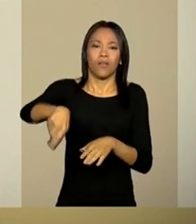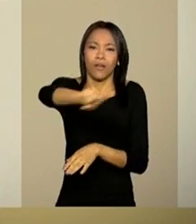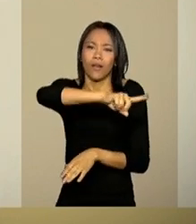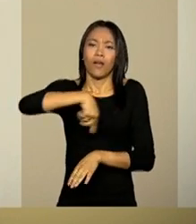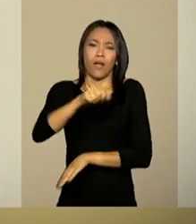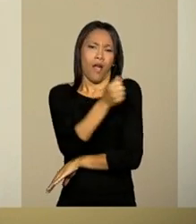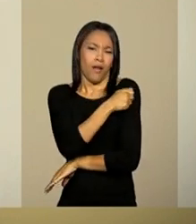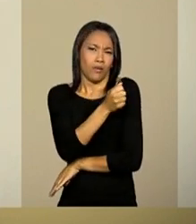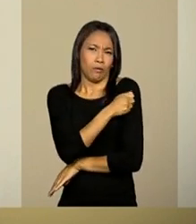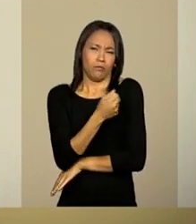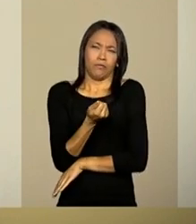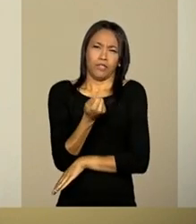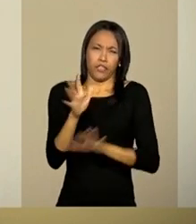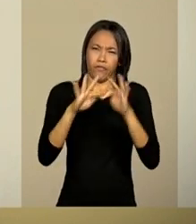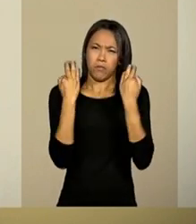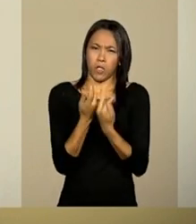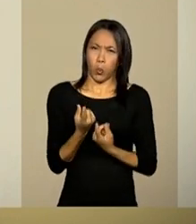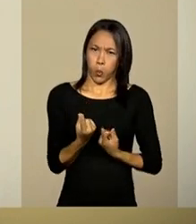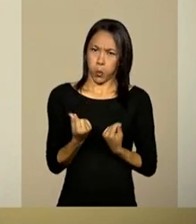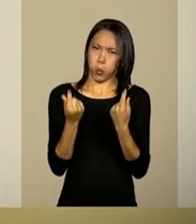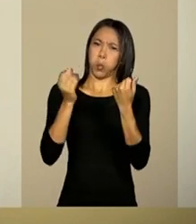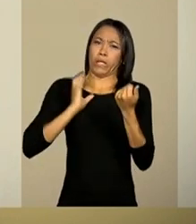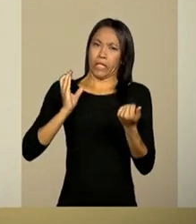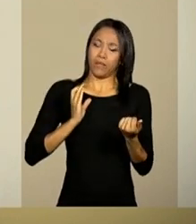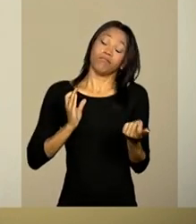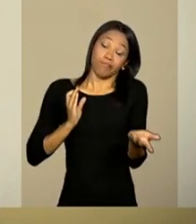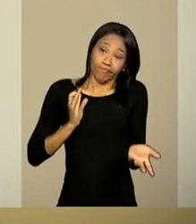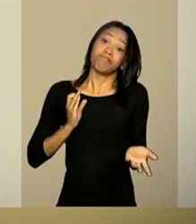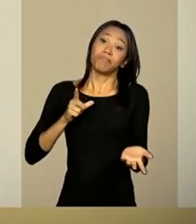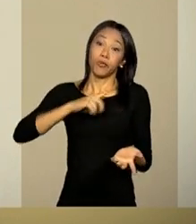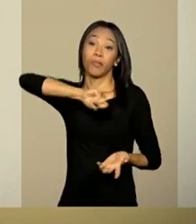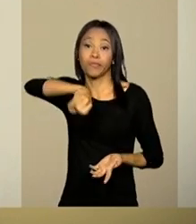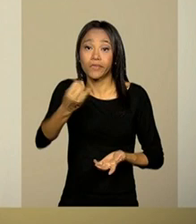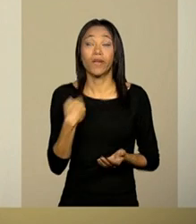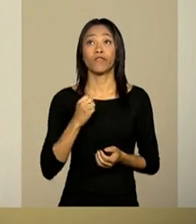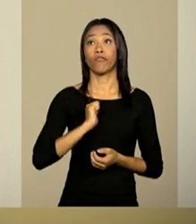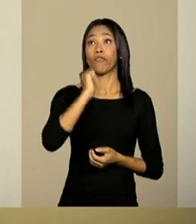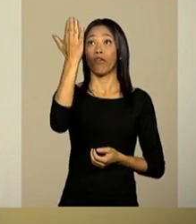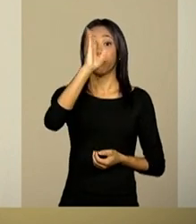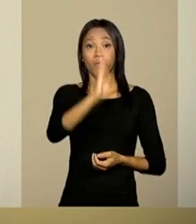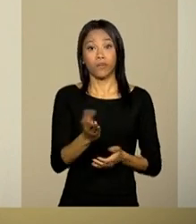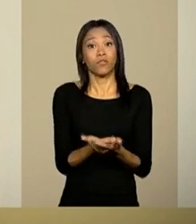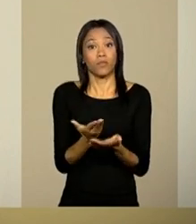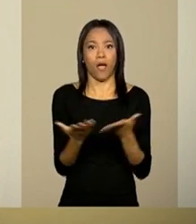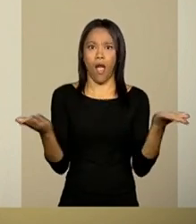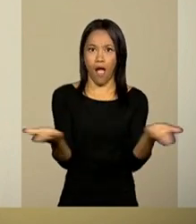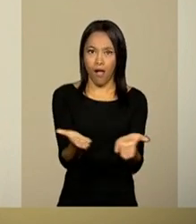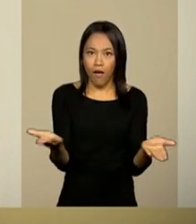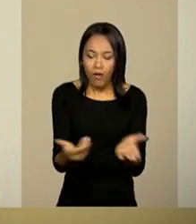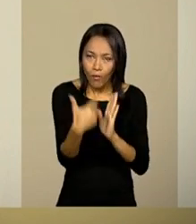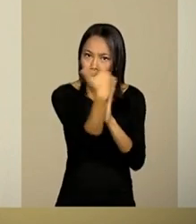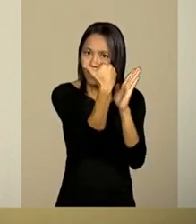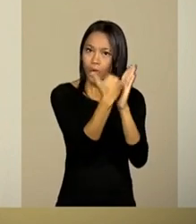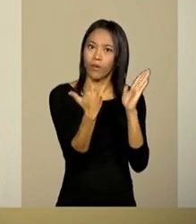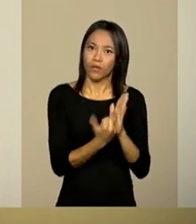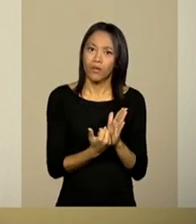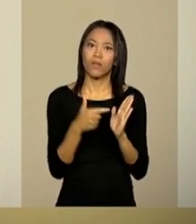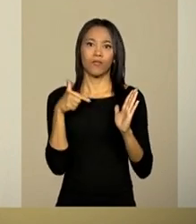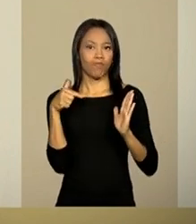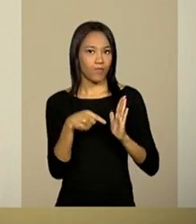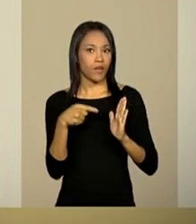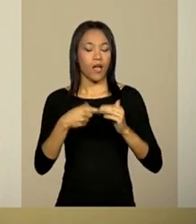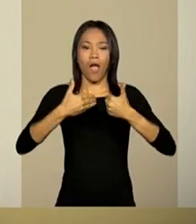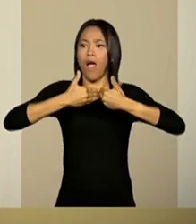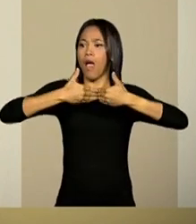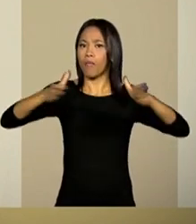famílias mais ricas tinham condições de estudar lá fora no exterior agora com ciência sem fronteiras